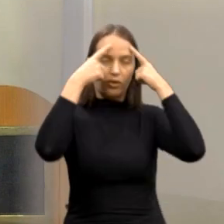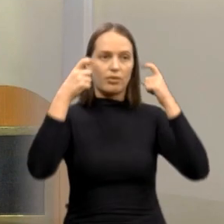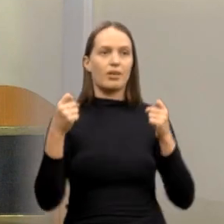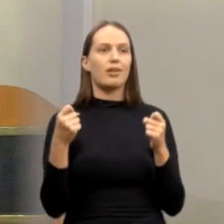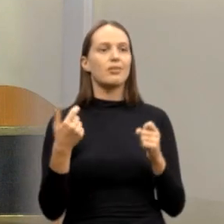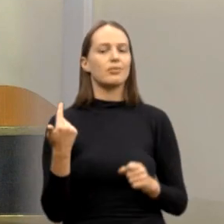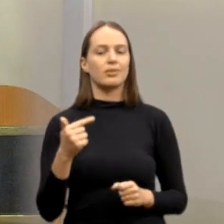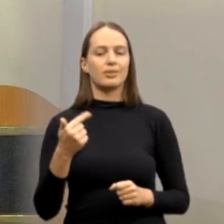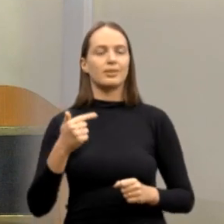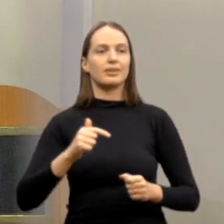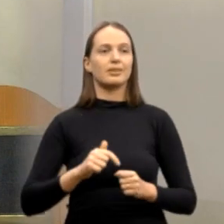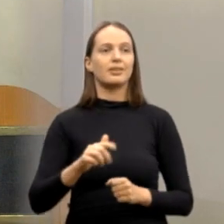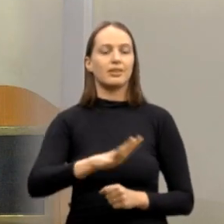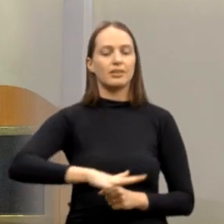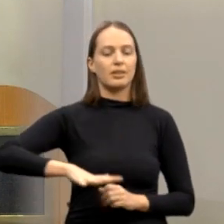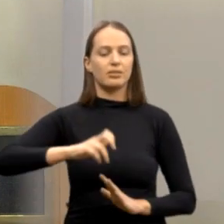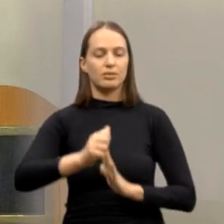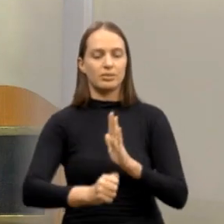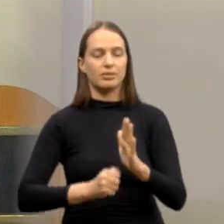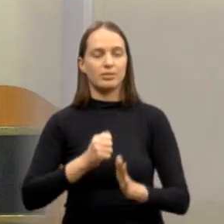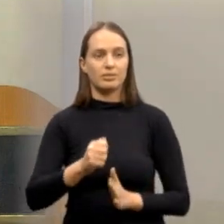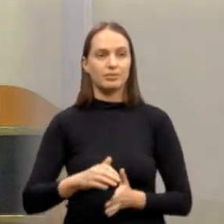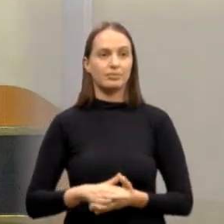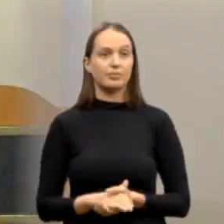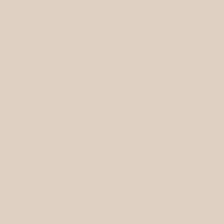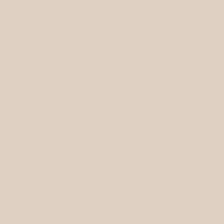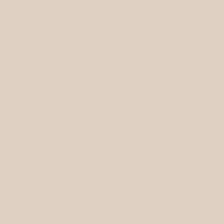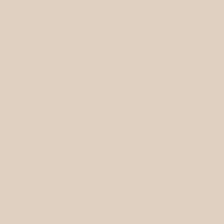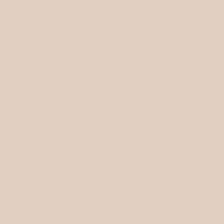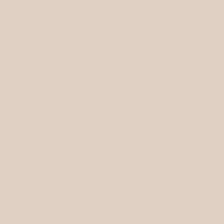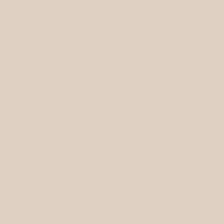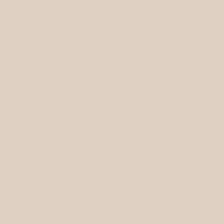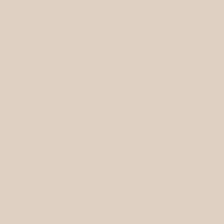nossa cidade de Araraquara muito